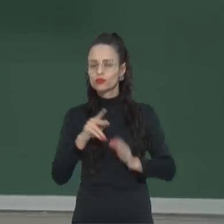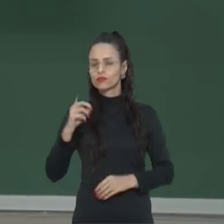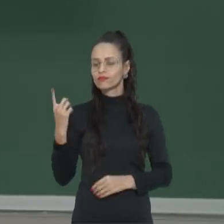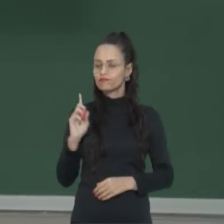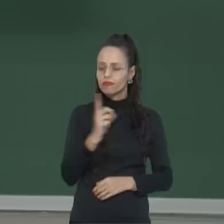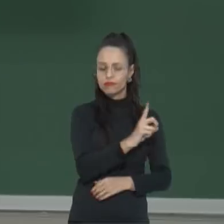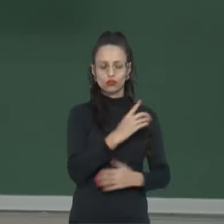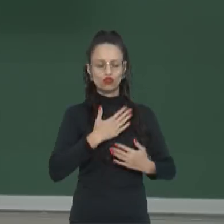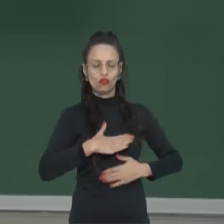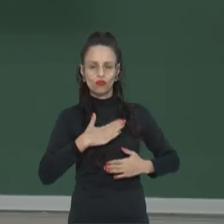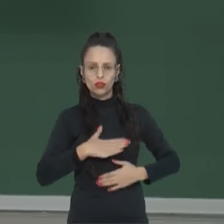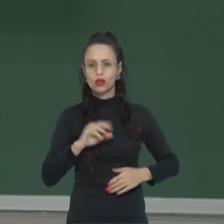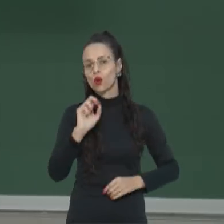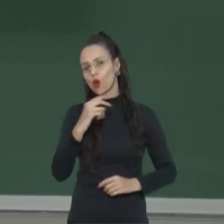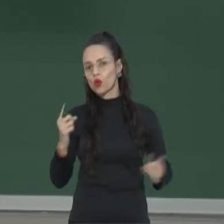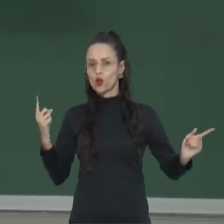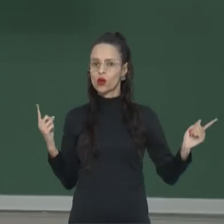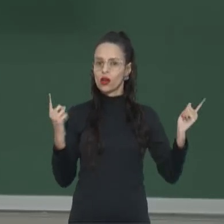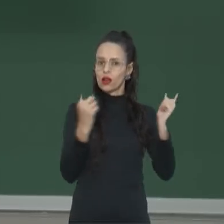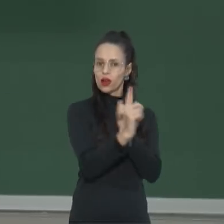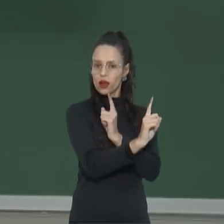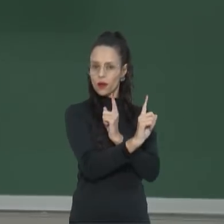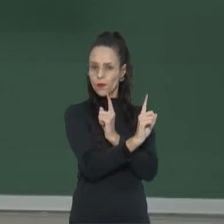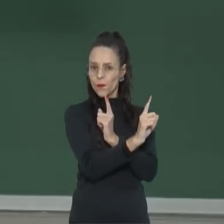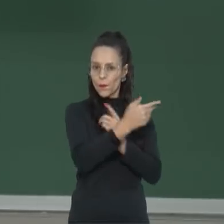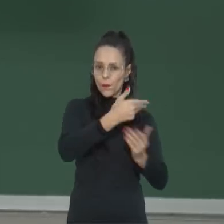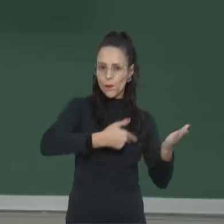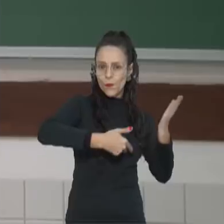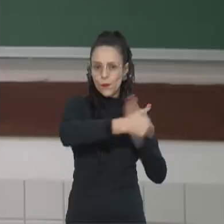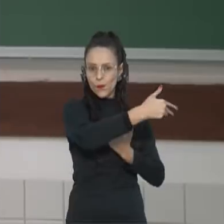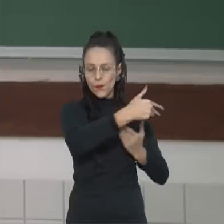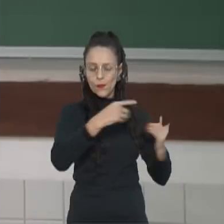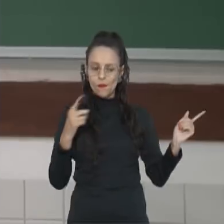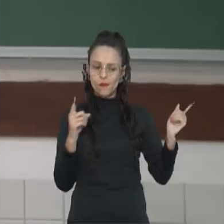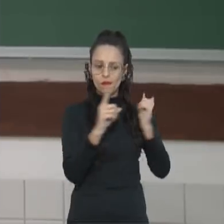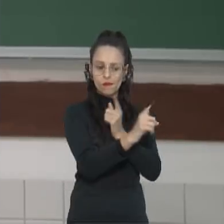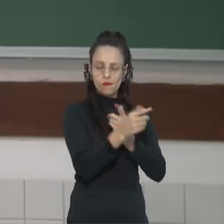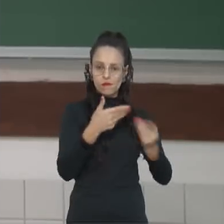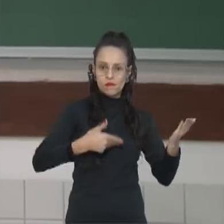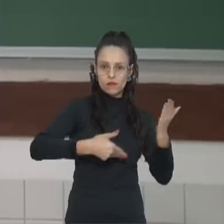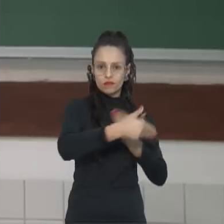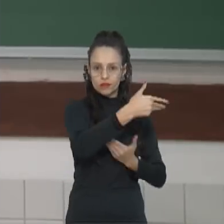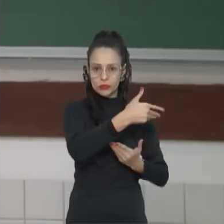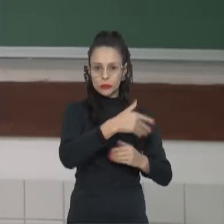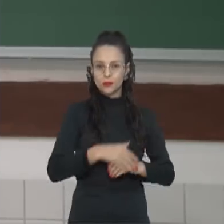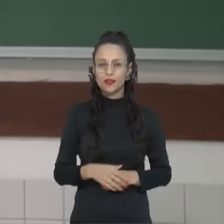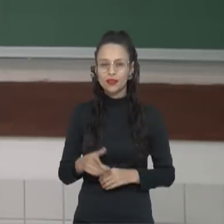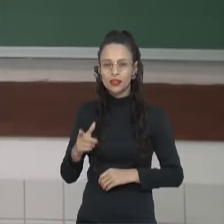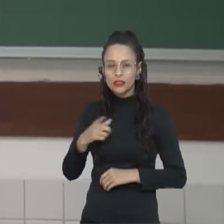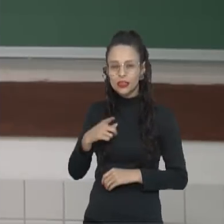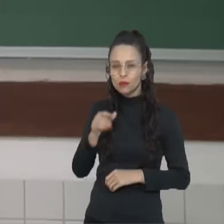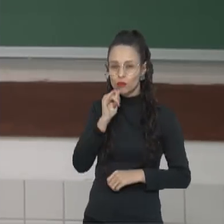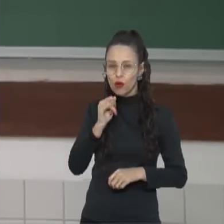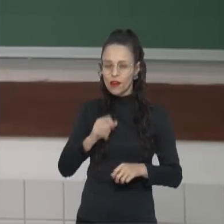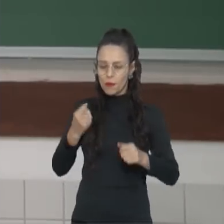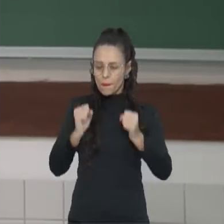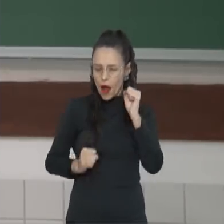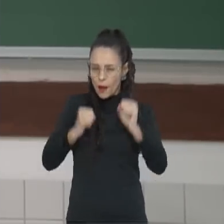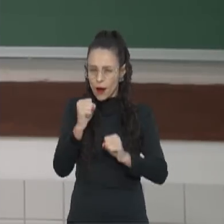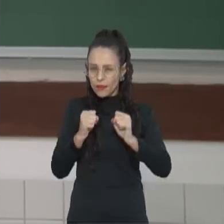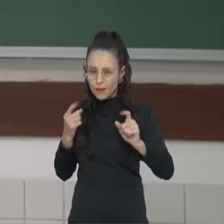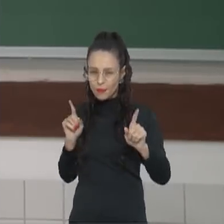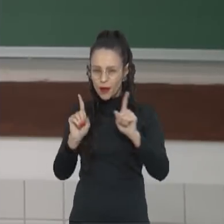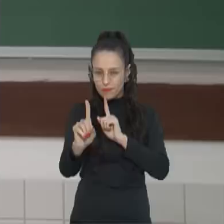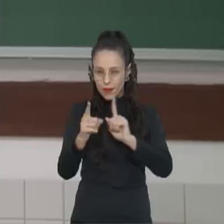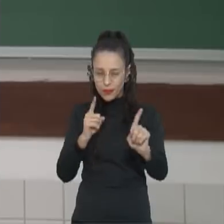ou mesmo, né, troca, revezamento. Acho que o termo até melhor seria revezamento. Não tem essas corridas olímpicas que fazem o revezamento?